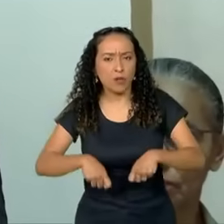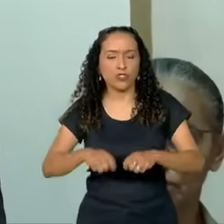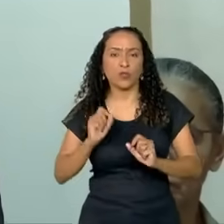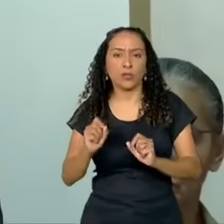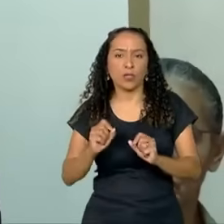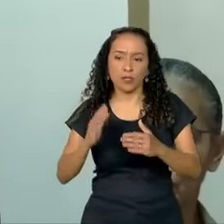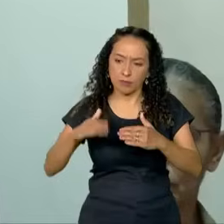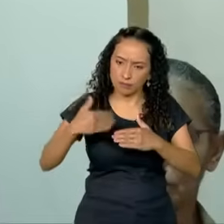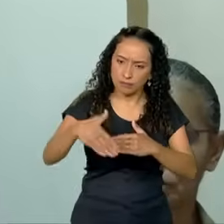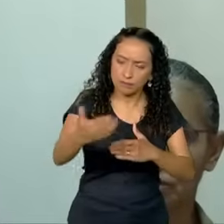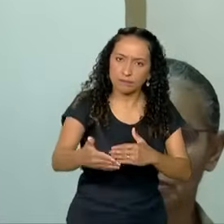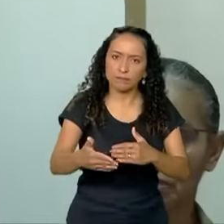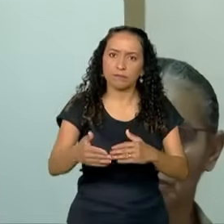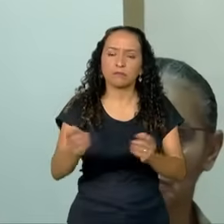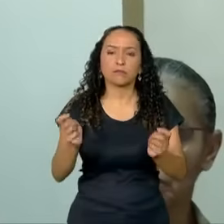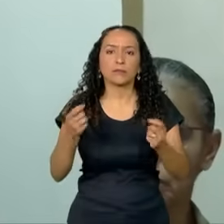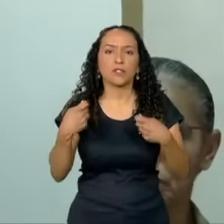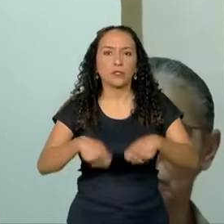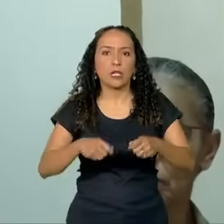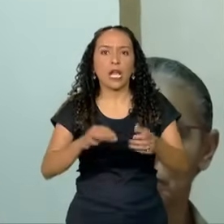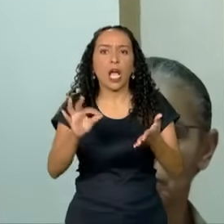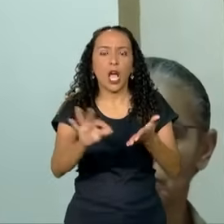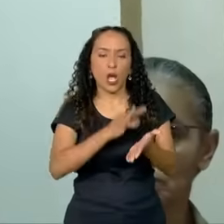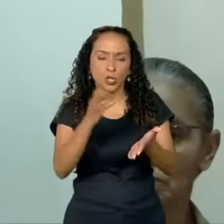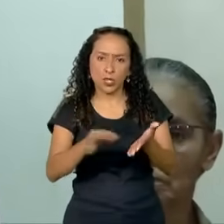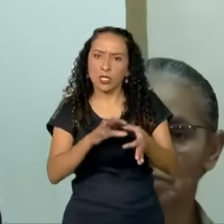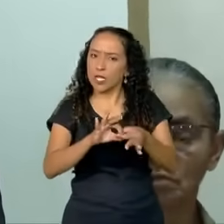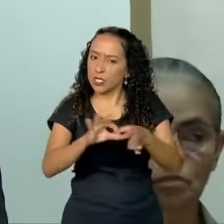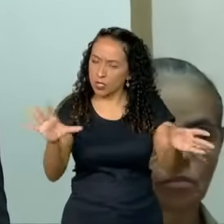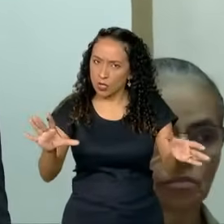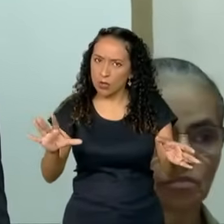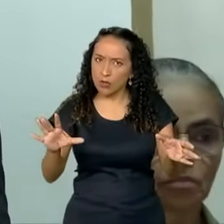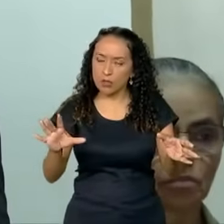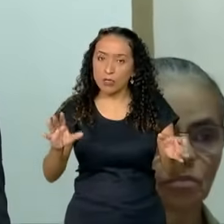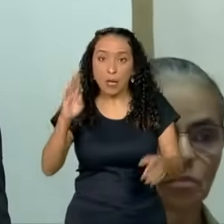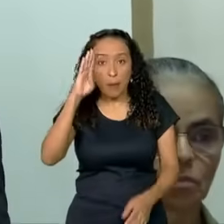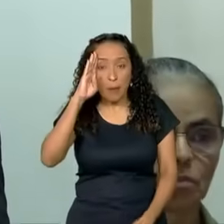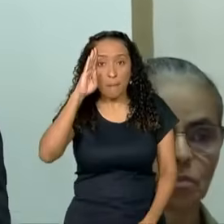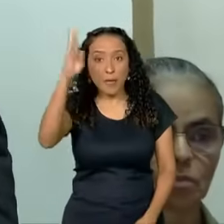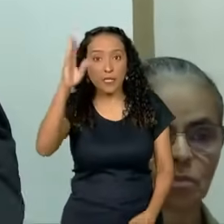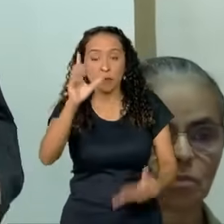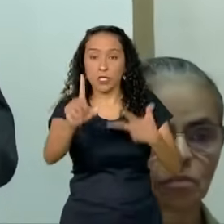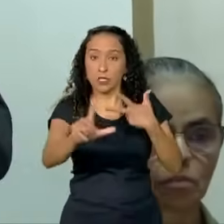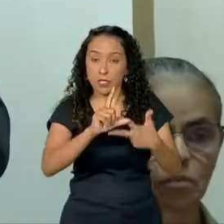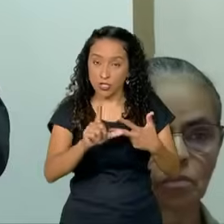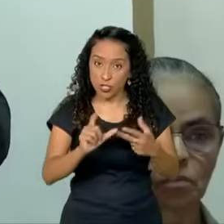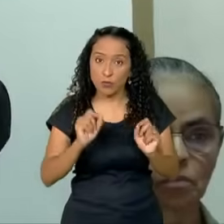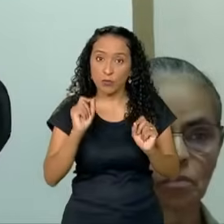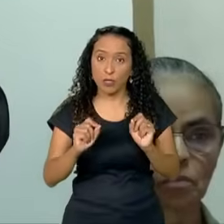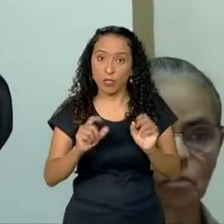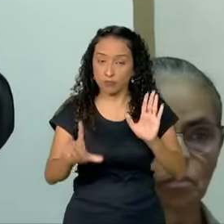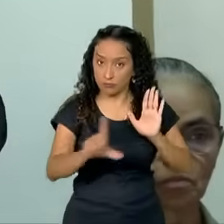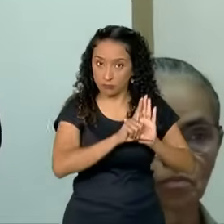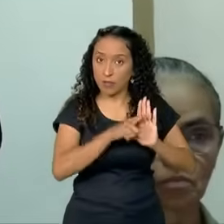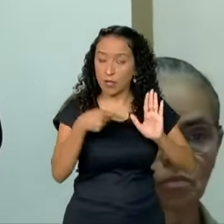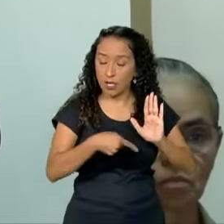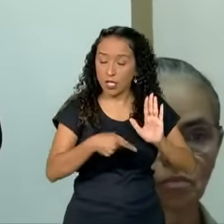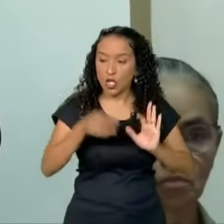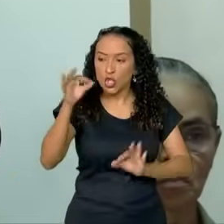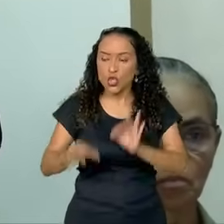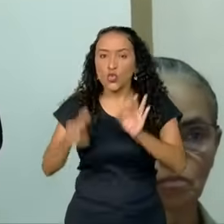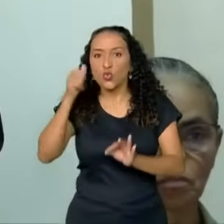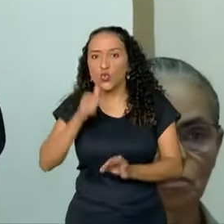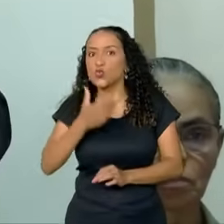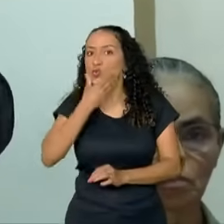propiciar as devidas autorizações, especialmente legislativas, para que juízes e